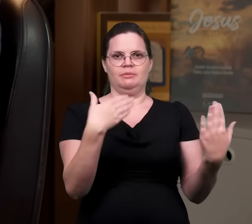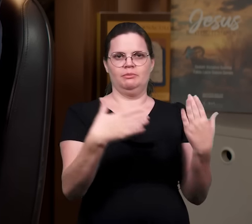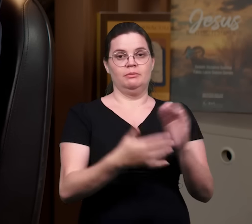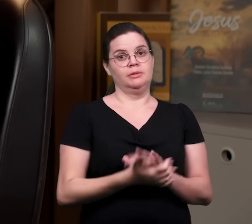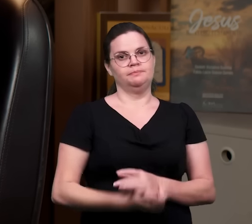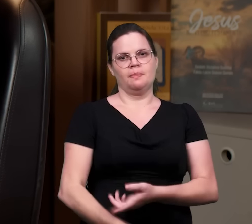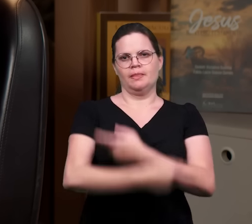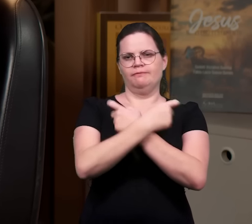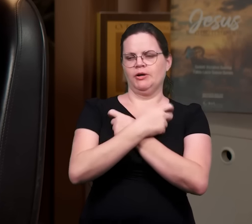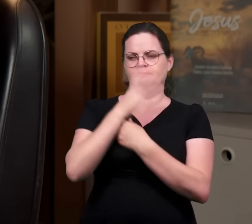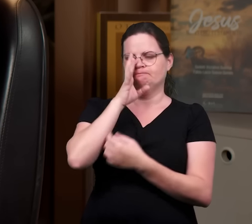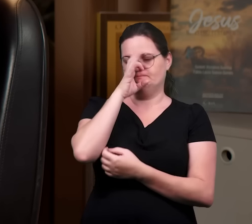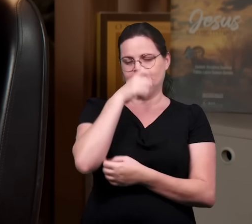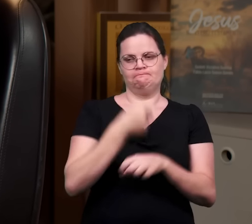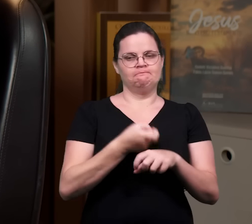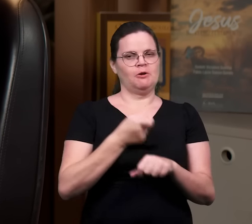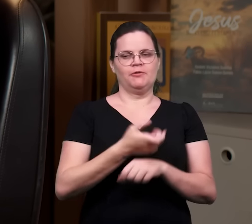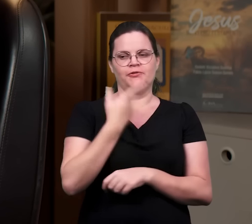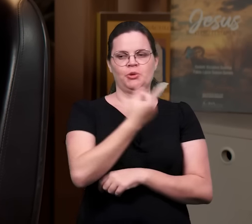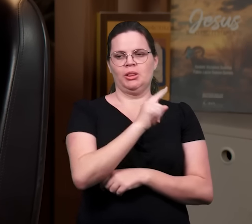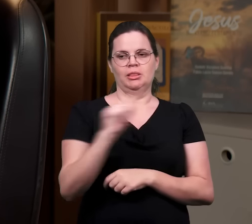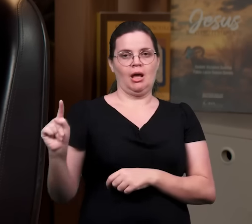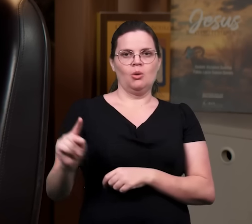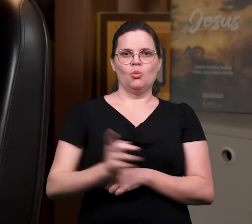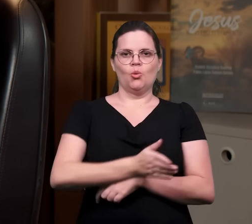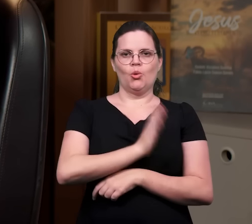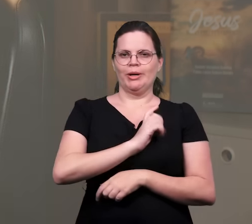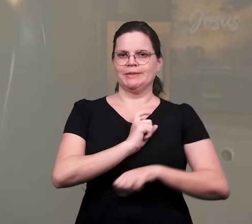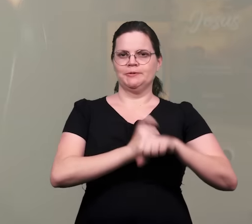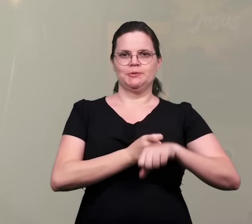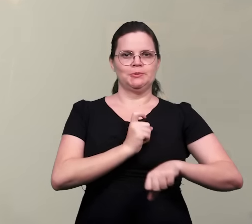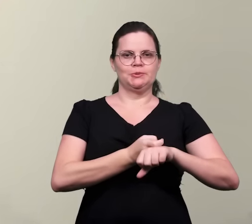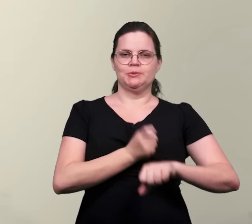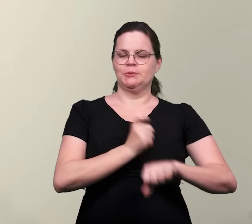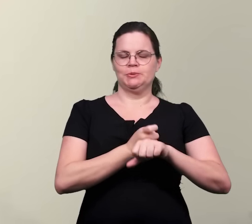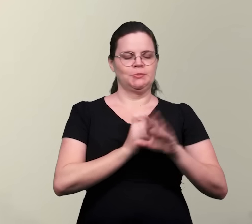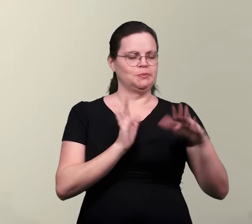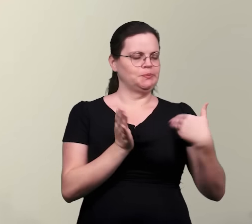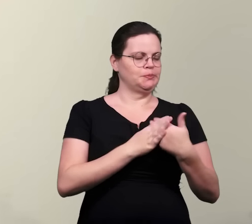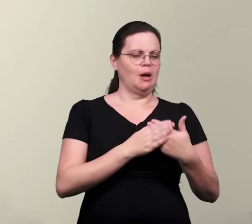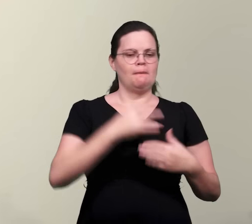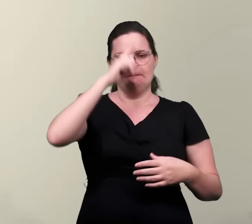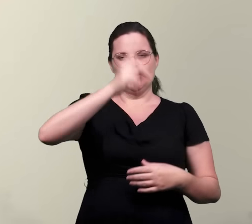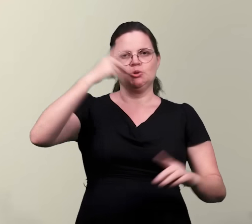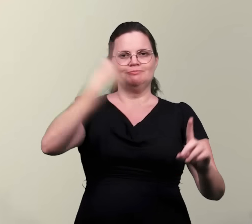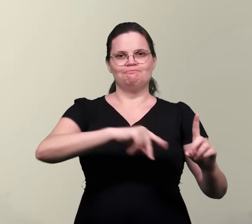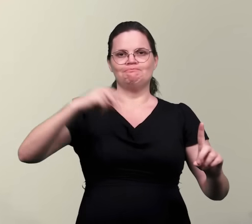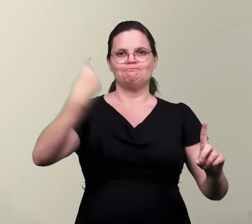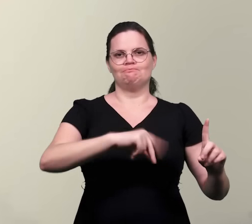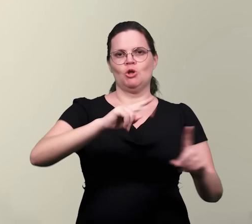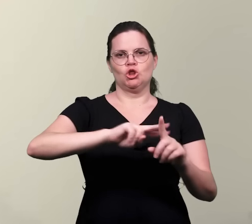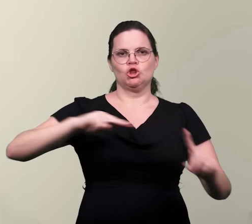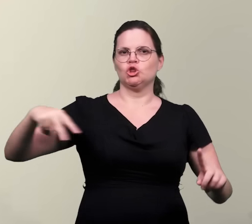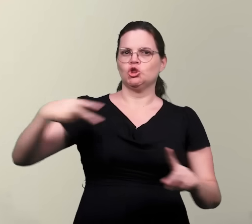Faraó não deu, o pastor William já havia comentado, né? Faraó endureceu o seu coração, agravou o serviço ali, né?